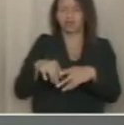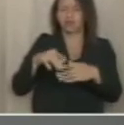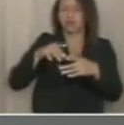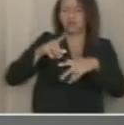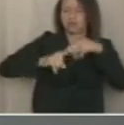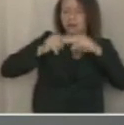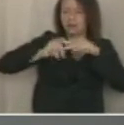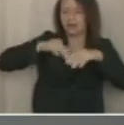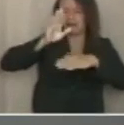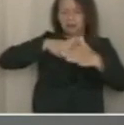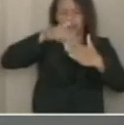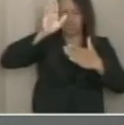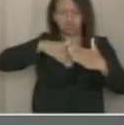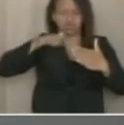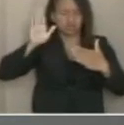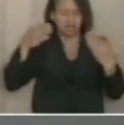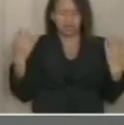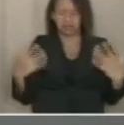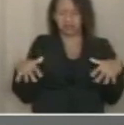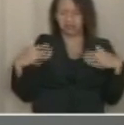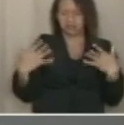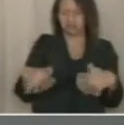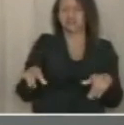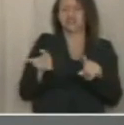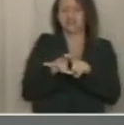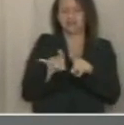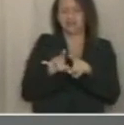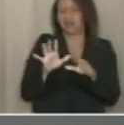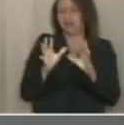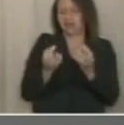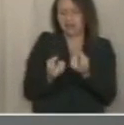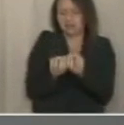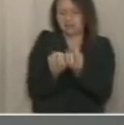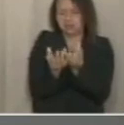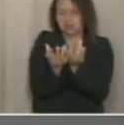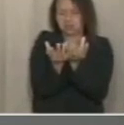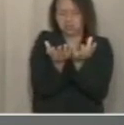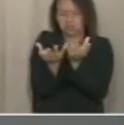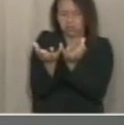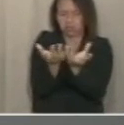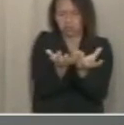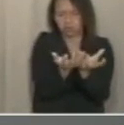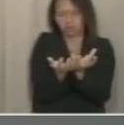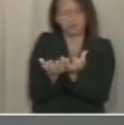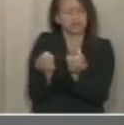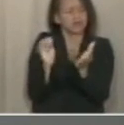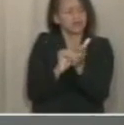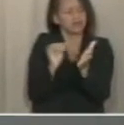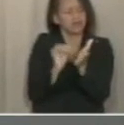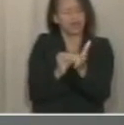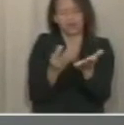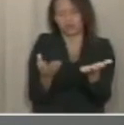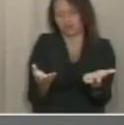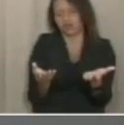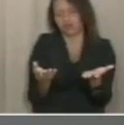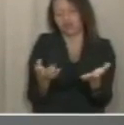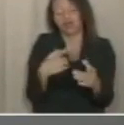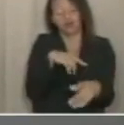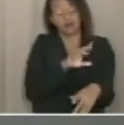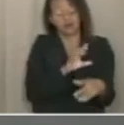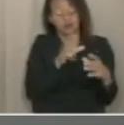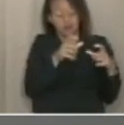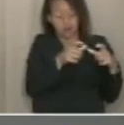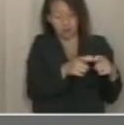pichados os gra dizem boa parte depenados enfim é um local que fica no coração entre o